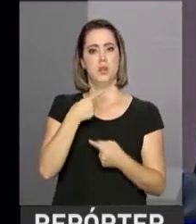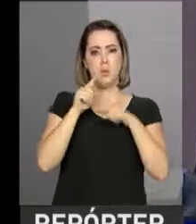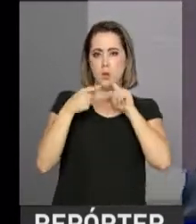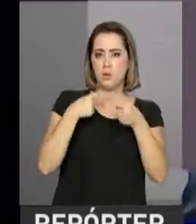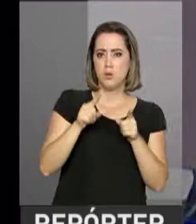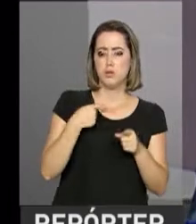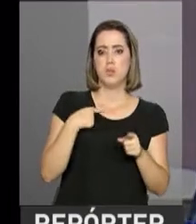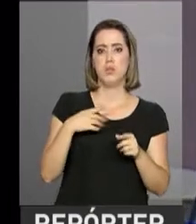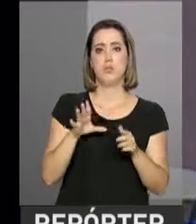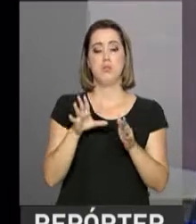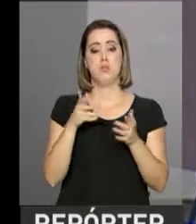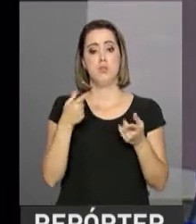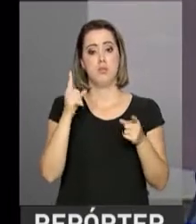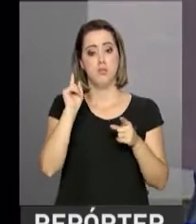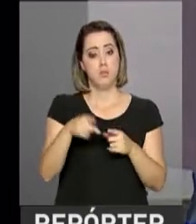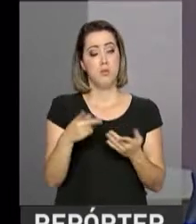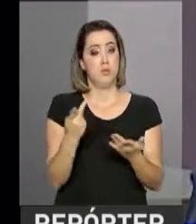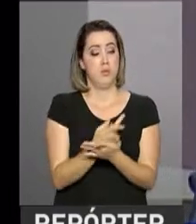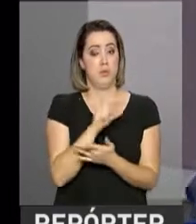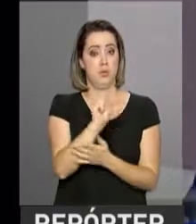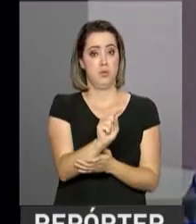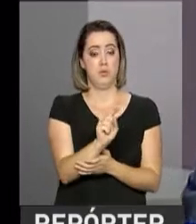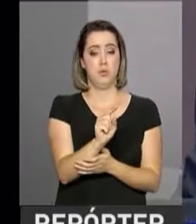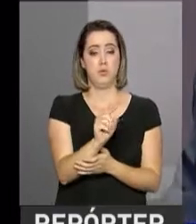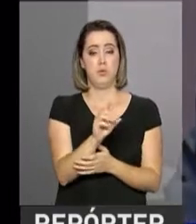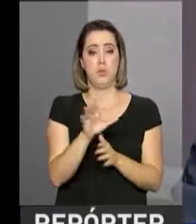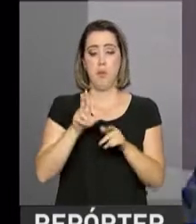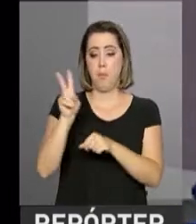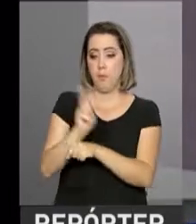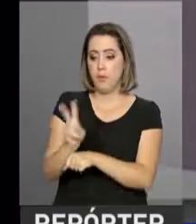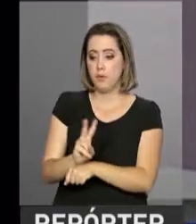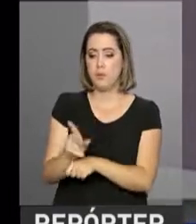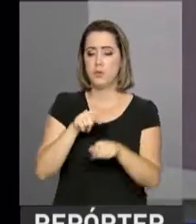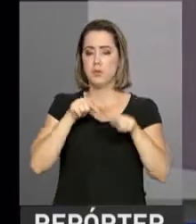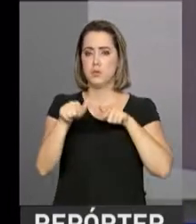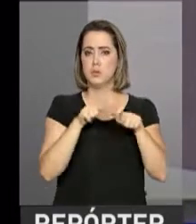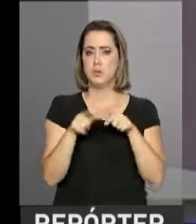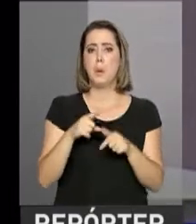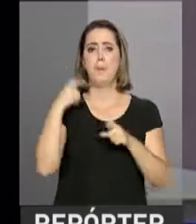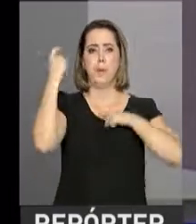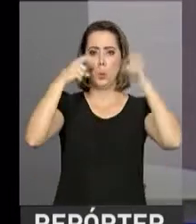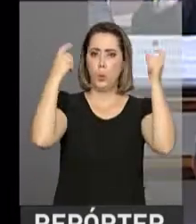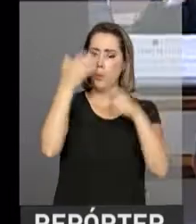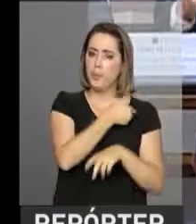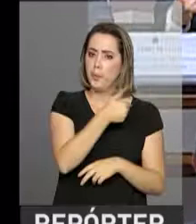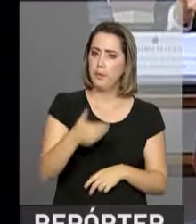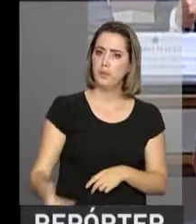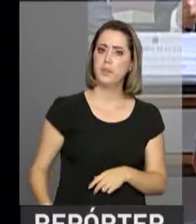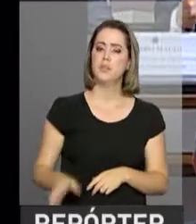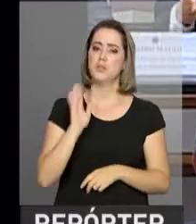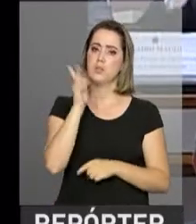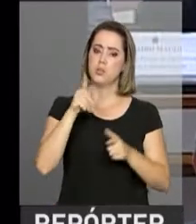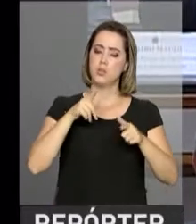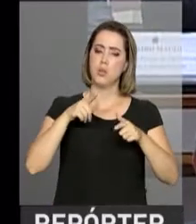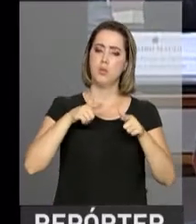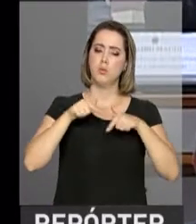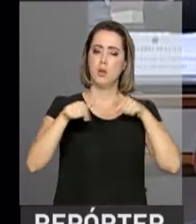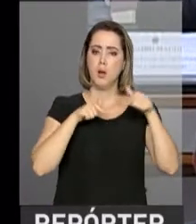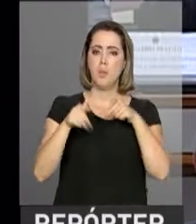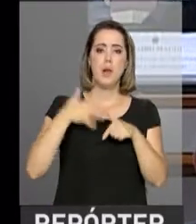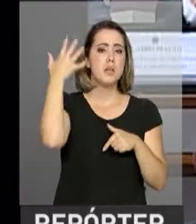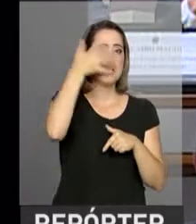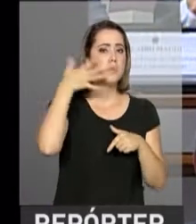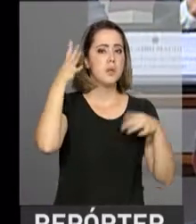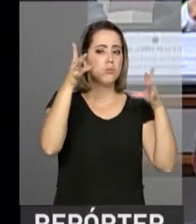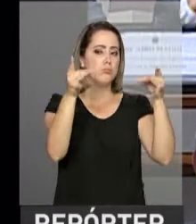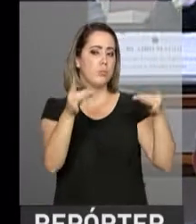fraude envolvendo frigoríficos e fiscais do Ministério da Agricultura preocupa um governo que faz um trabalho de esclarecimento com